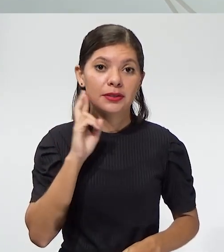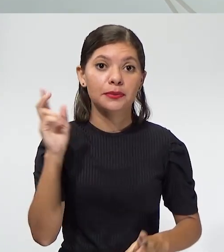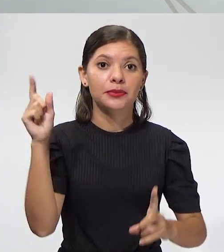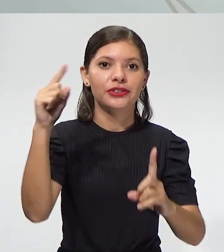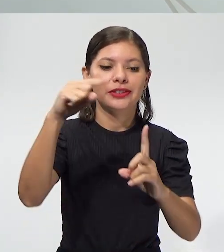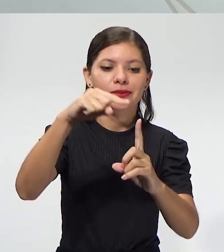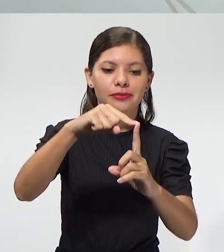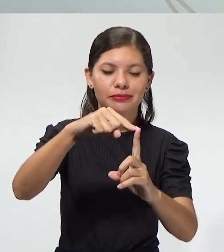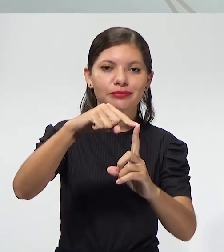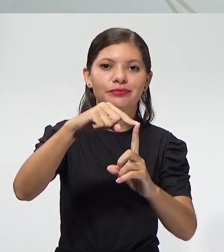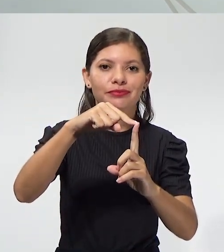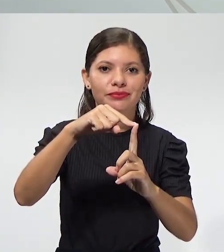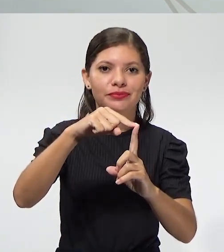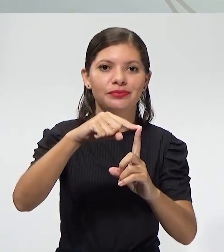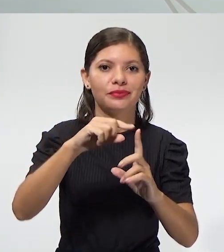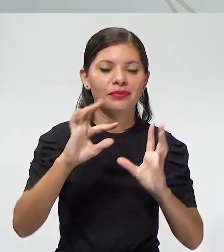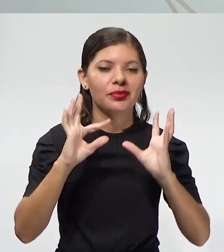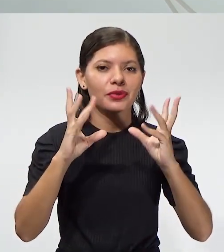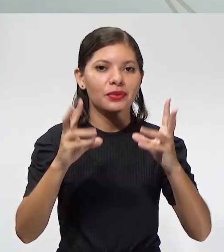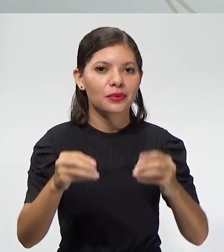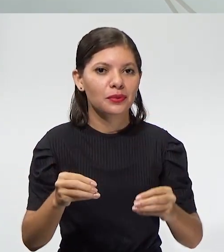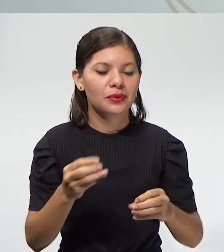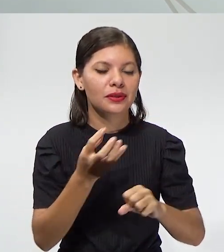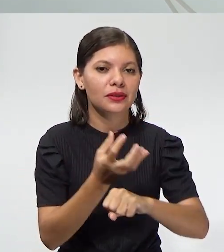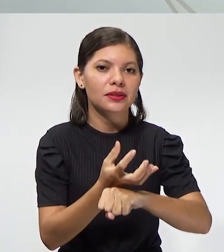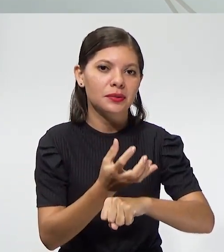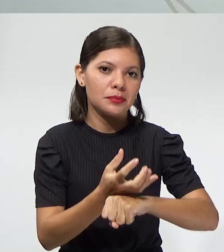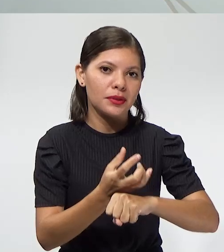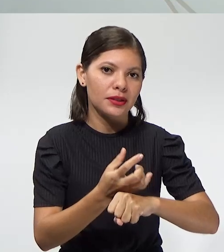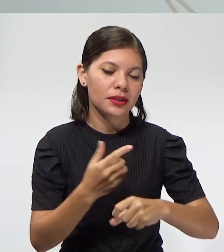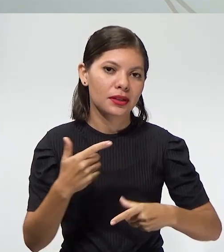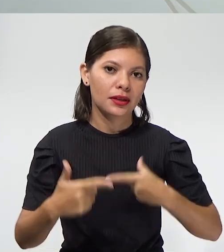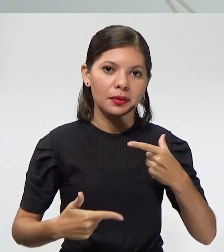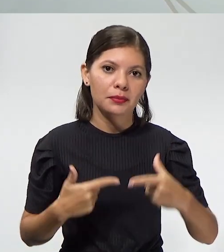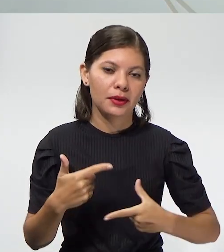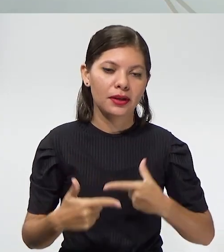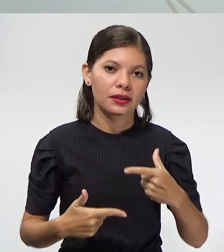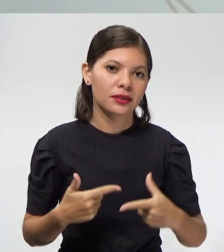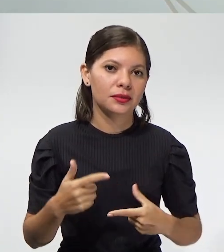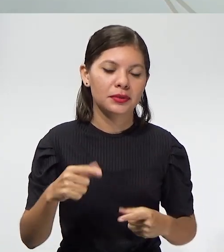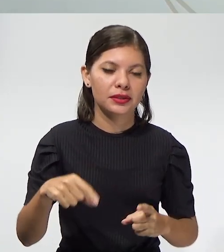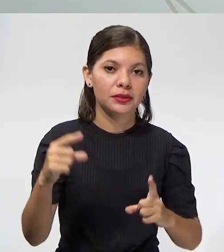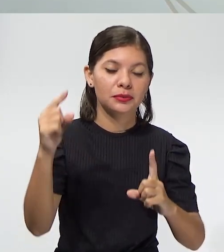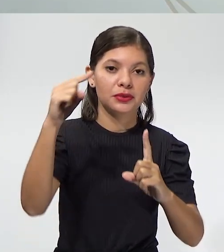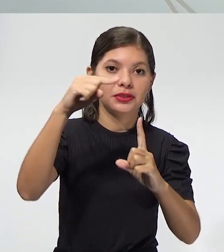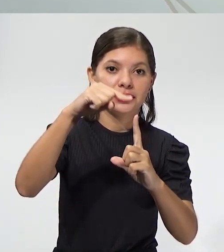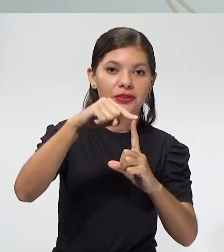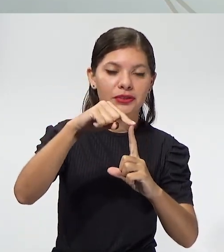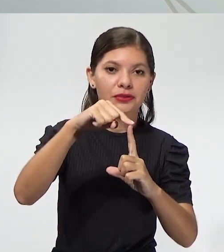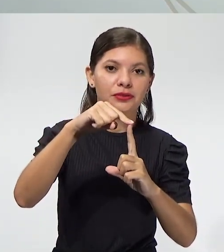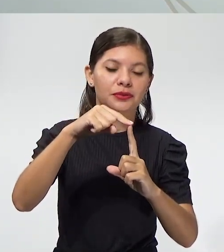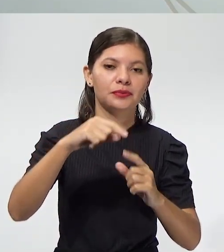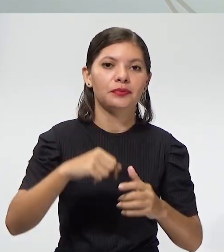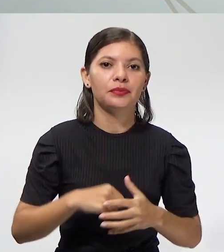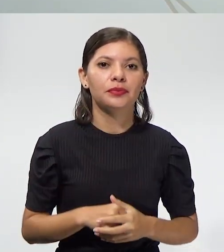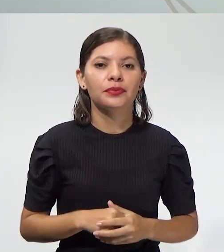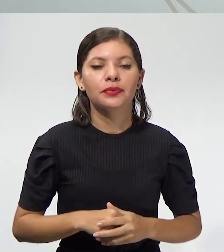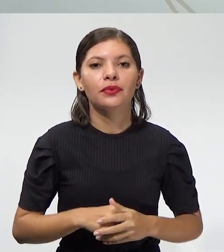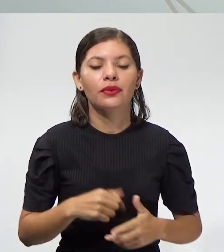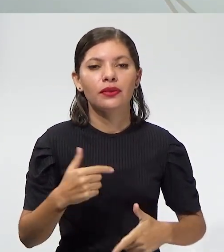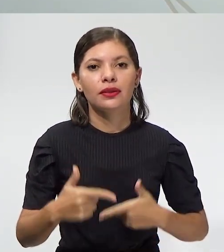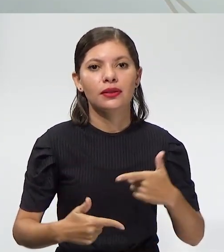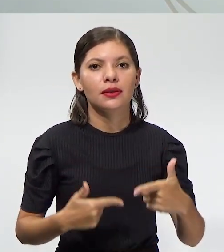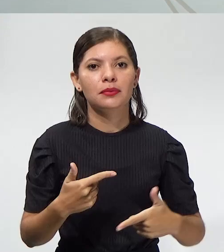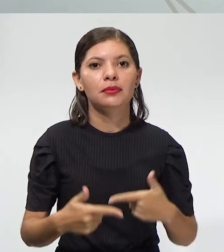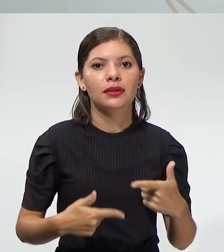Então, todas as disciplinas vão trabalhar para esse objetivo. Quando a gente fala de um trabalho interdisciplinar, envolve um trabalho com